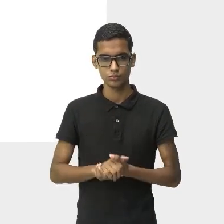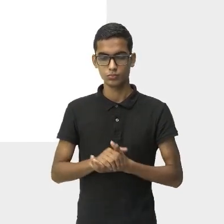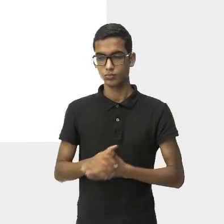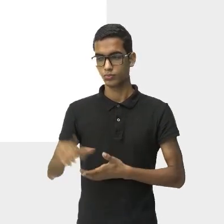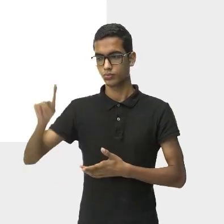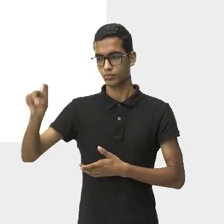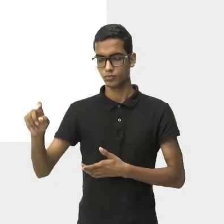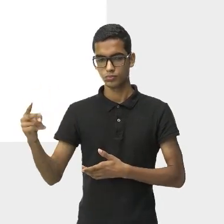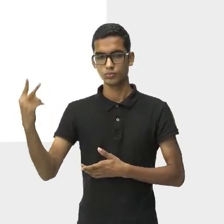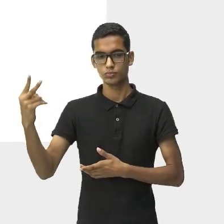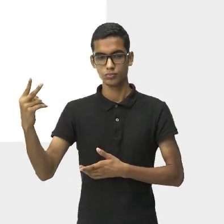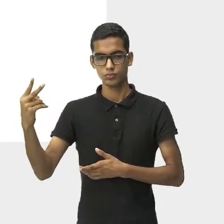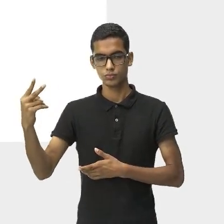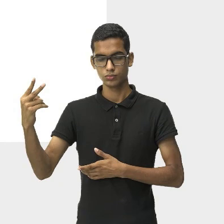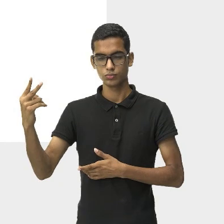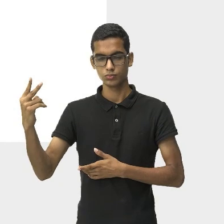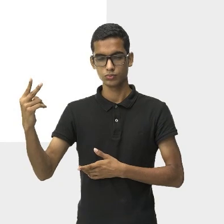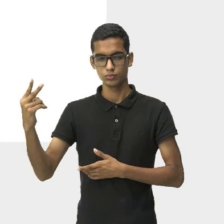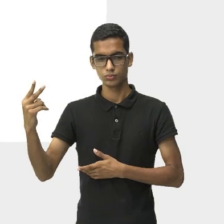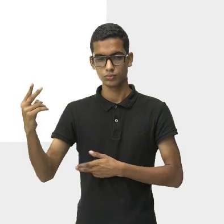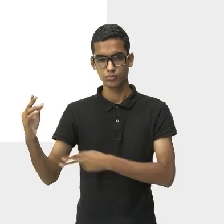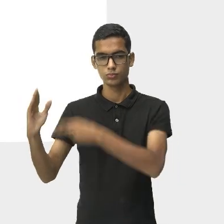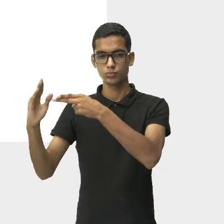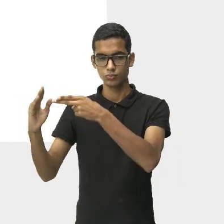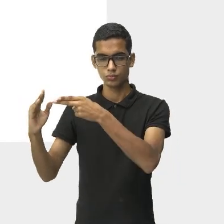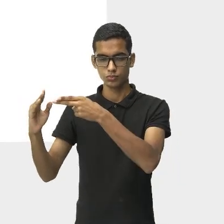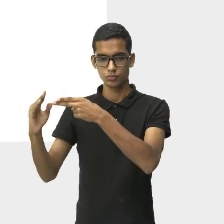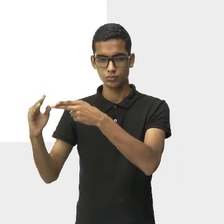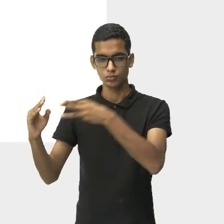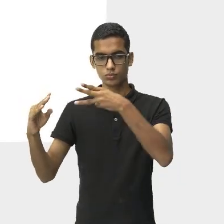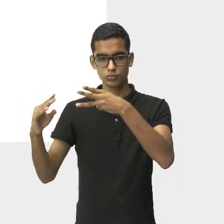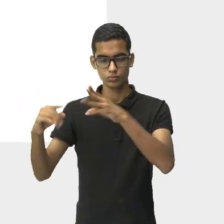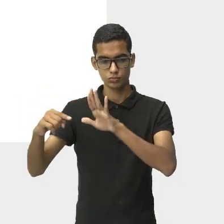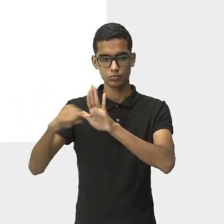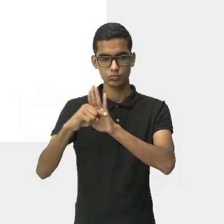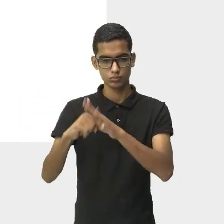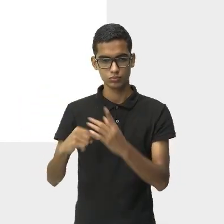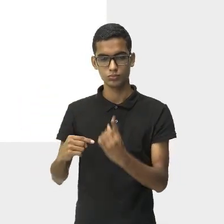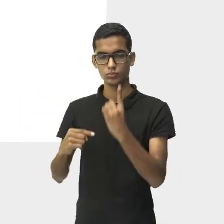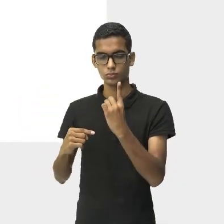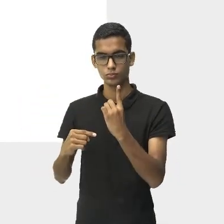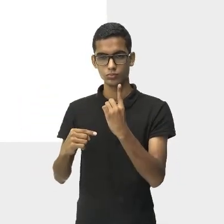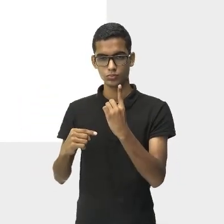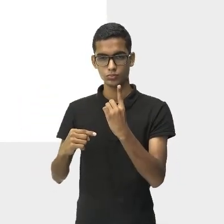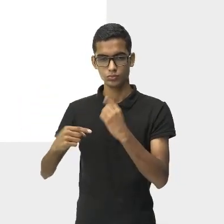3 menos raiz quadrada de 1 é igual a 1 sobre 2.